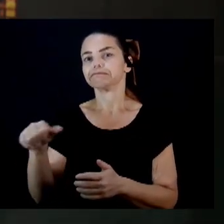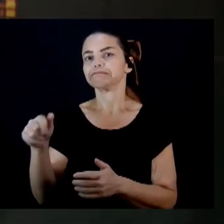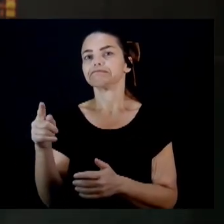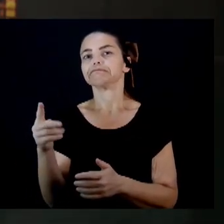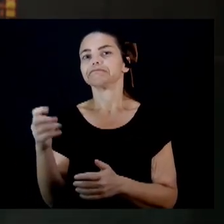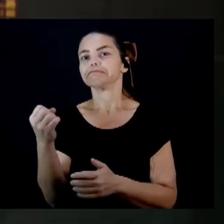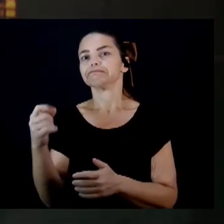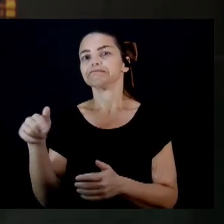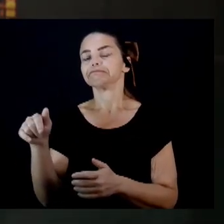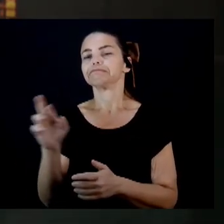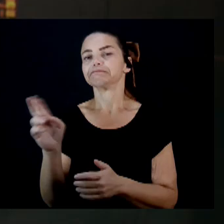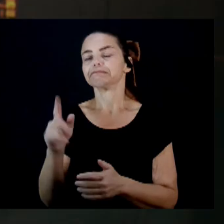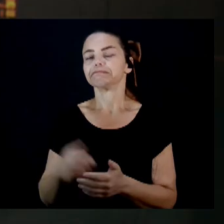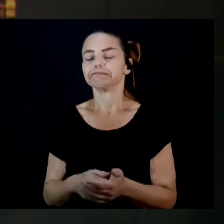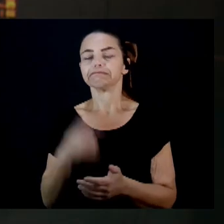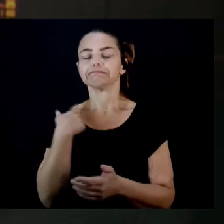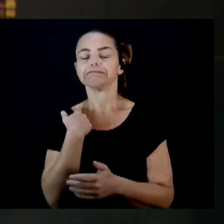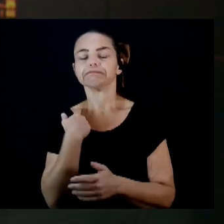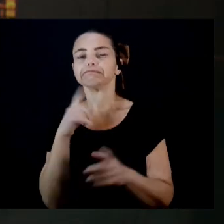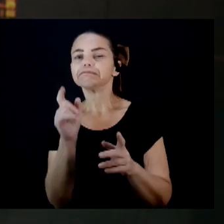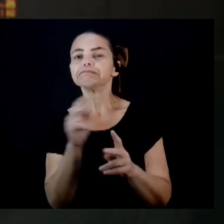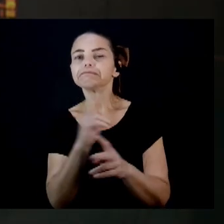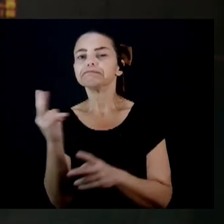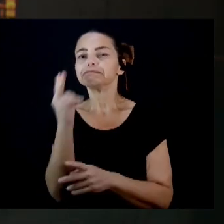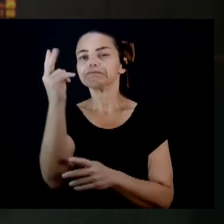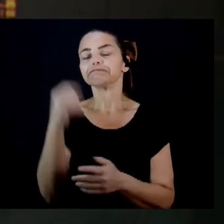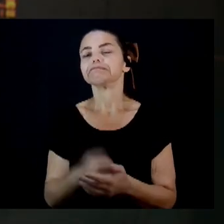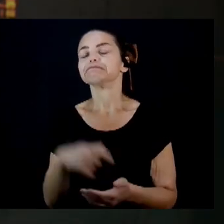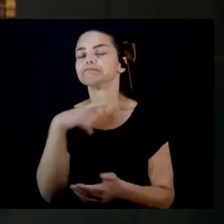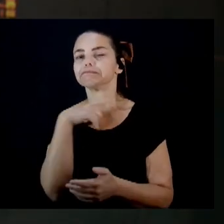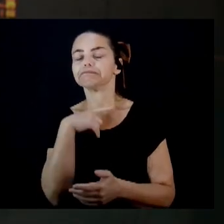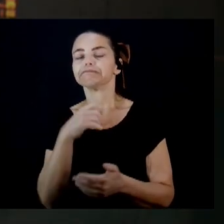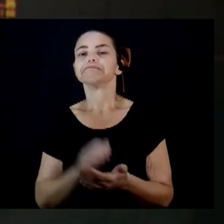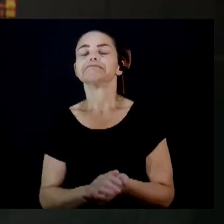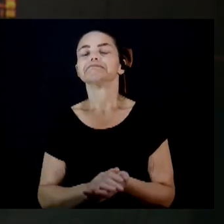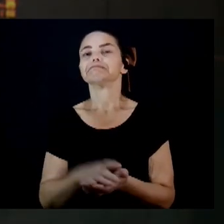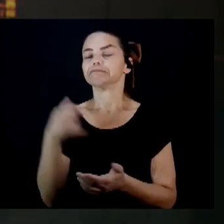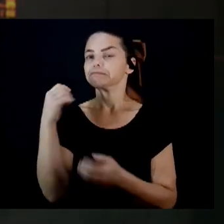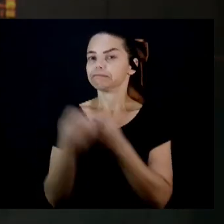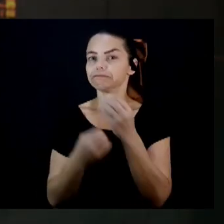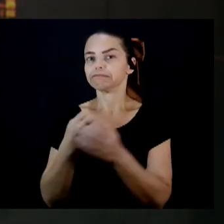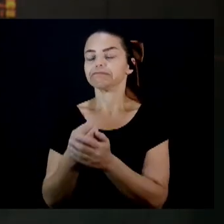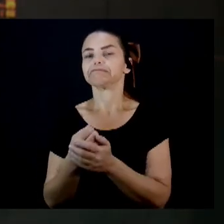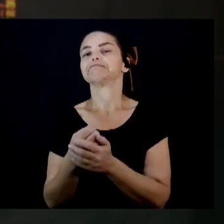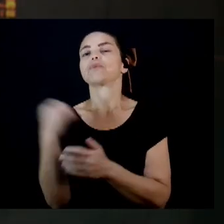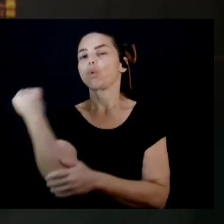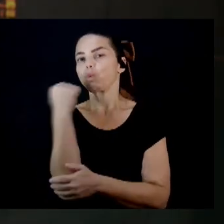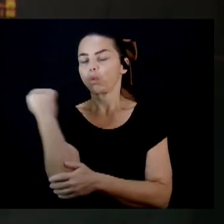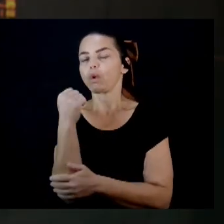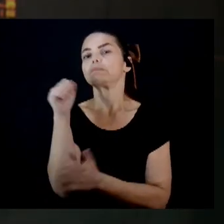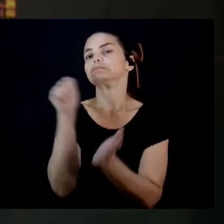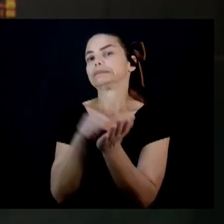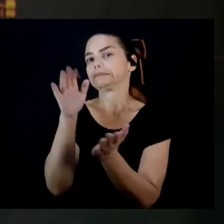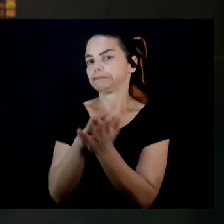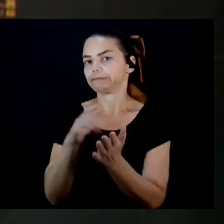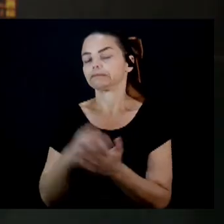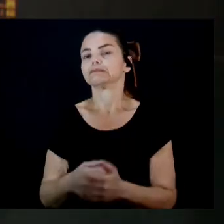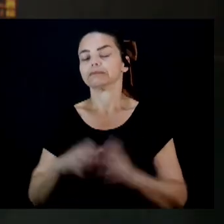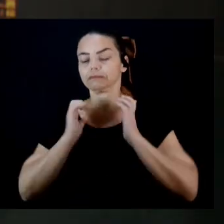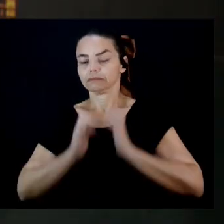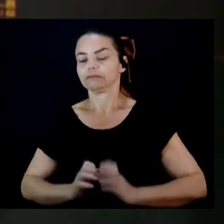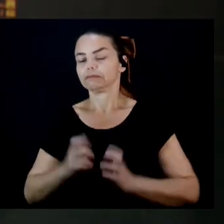19.378. A definição do valor deverá considerar fatores como a gravidade da infração, conduta e